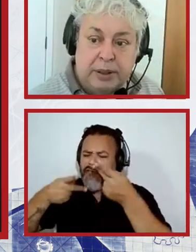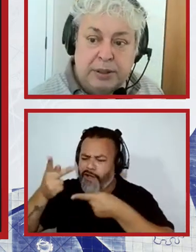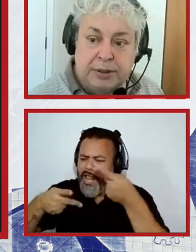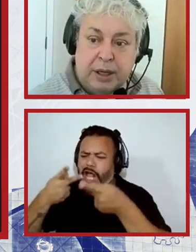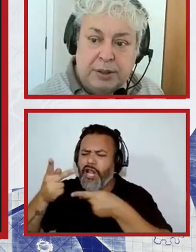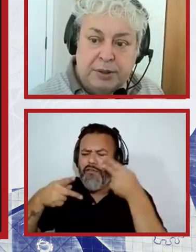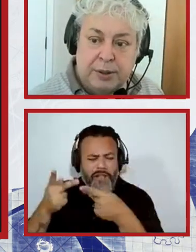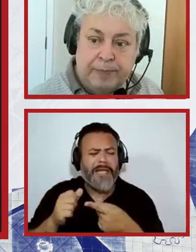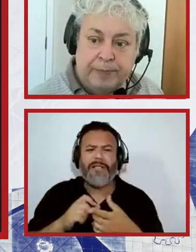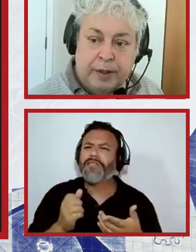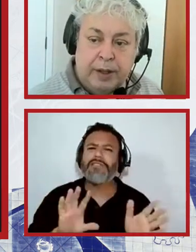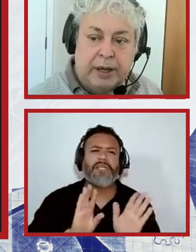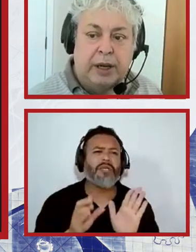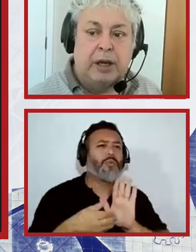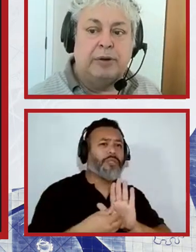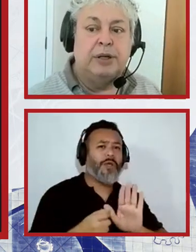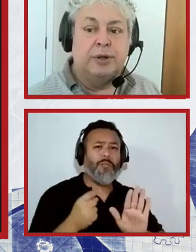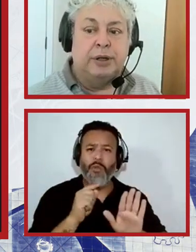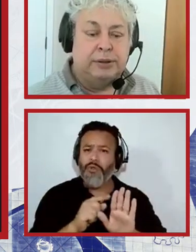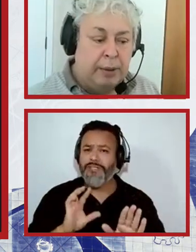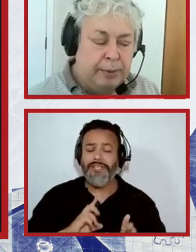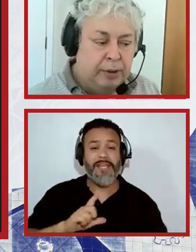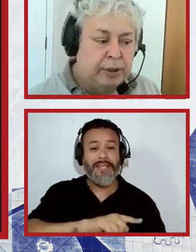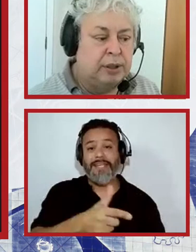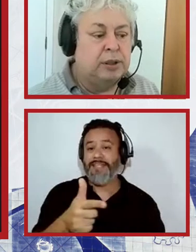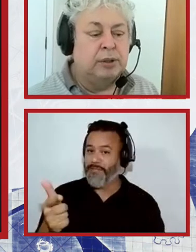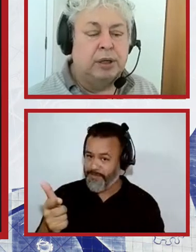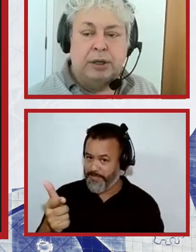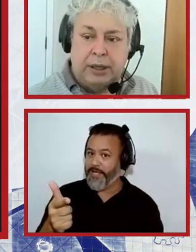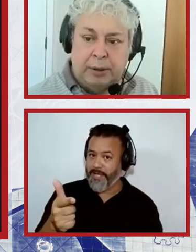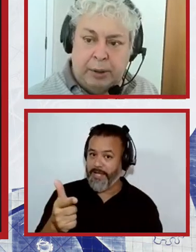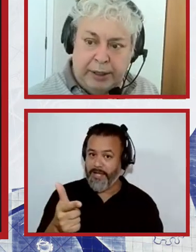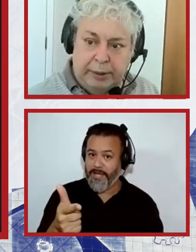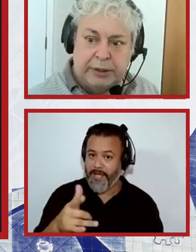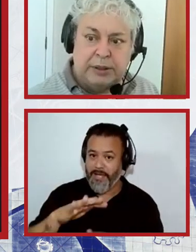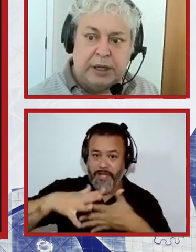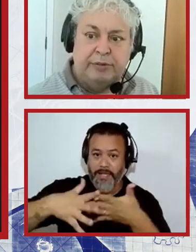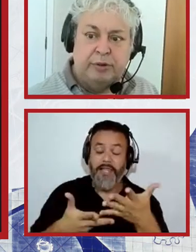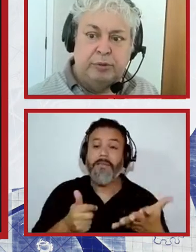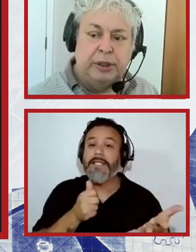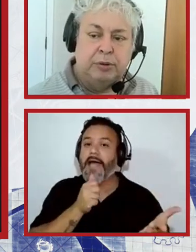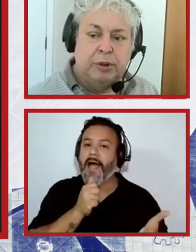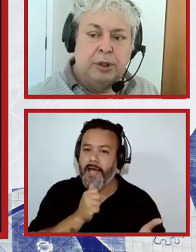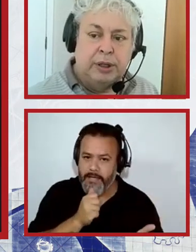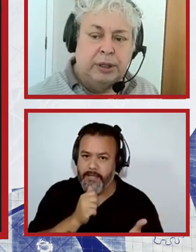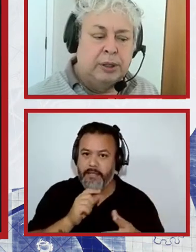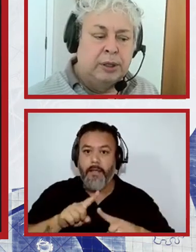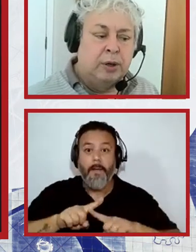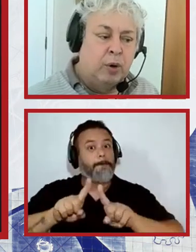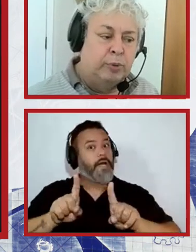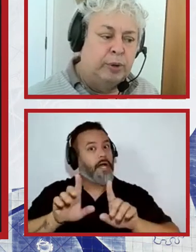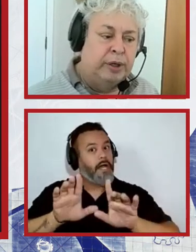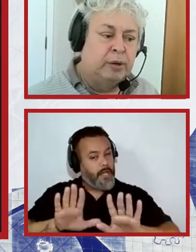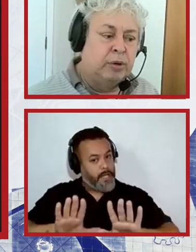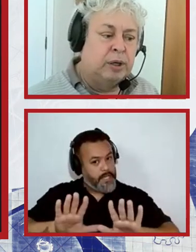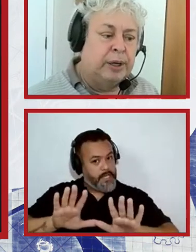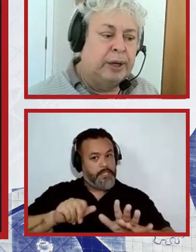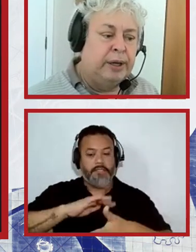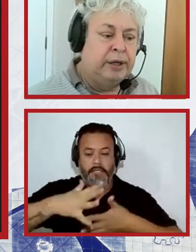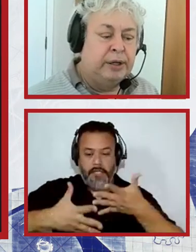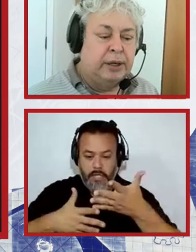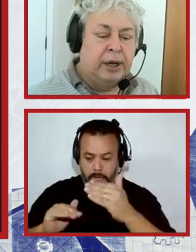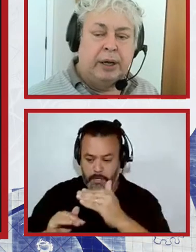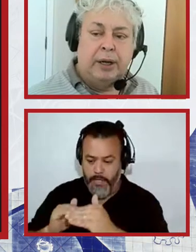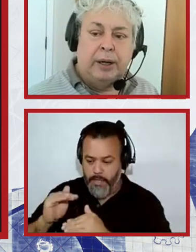na língua brasileira de sinais. É claro que isso aí está melhorando, a Libra está evoluindo, né, como